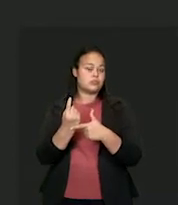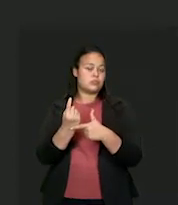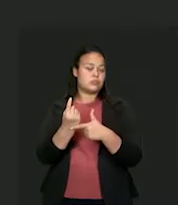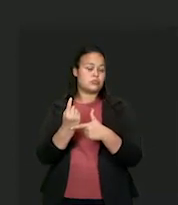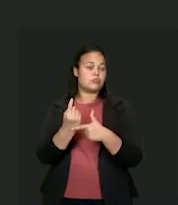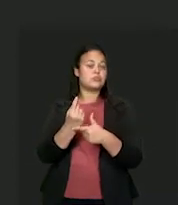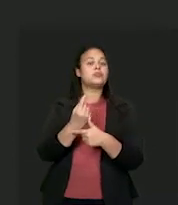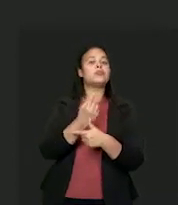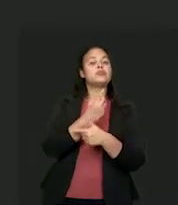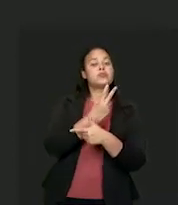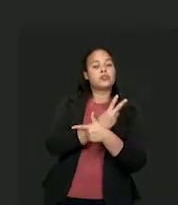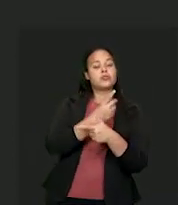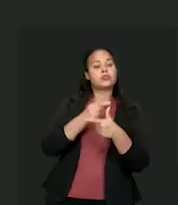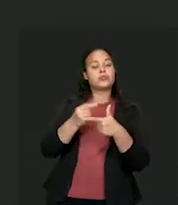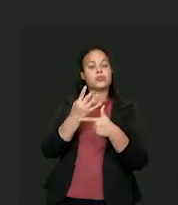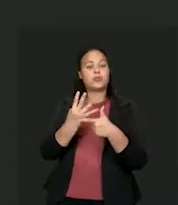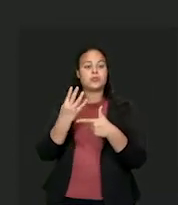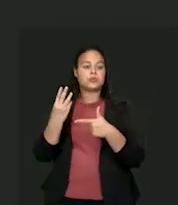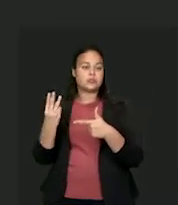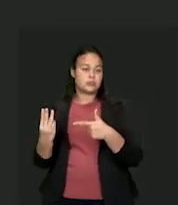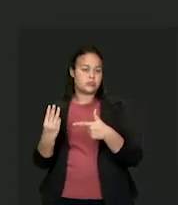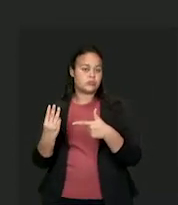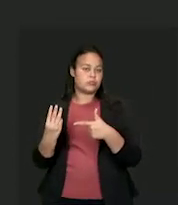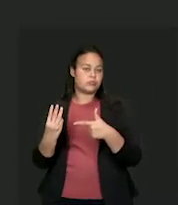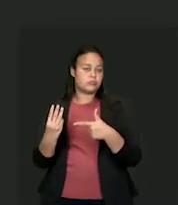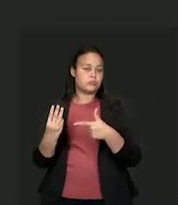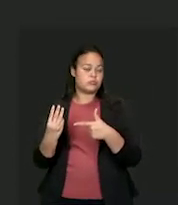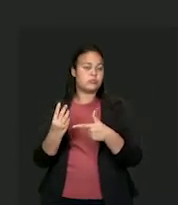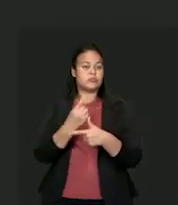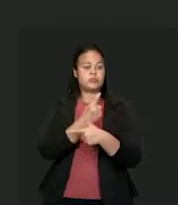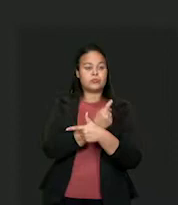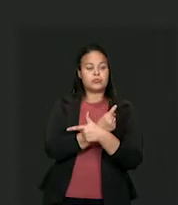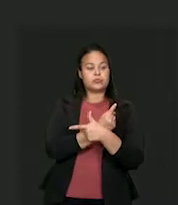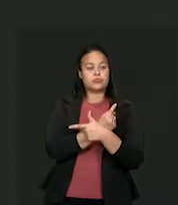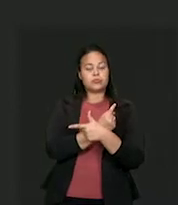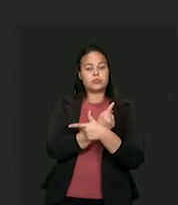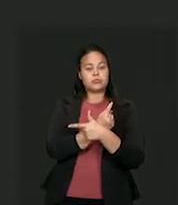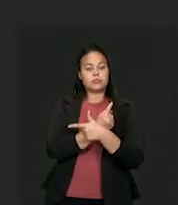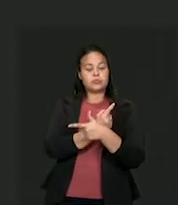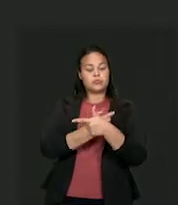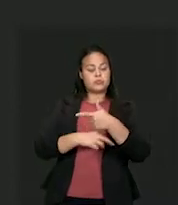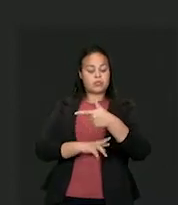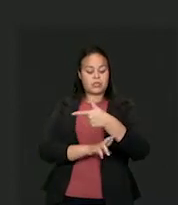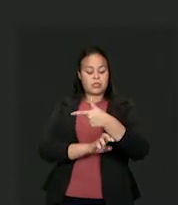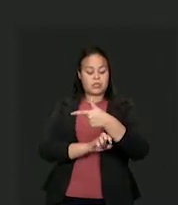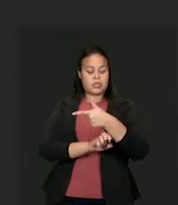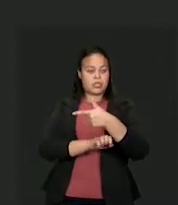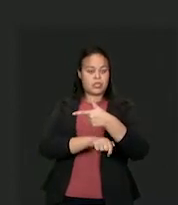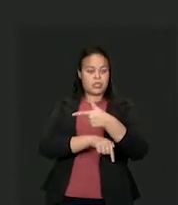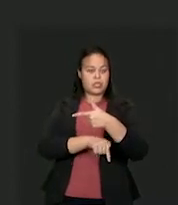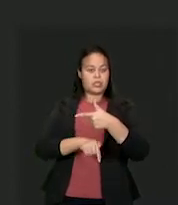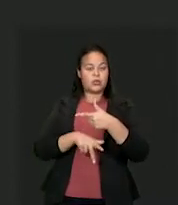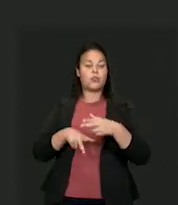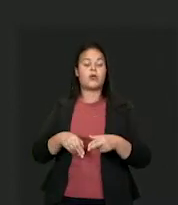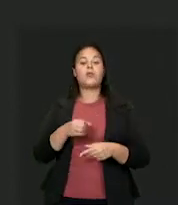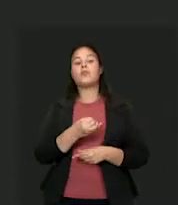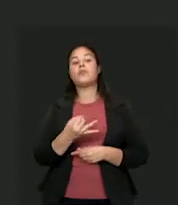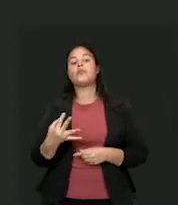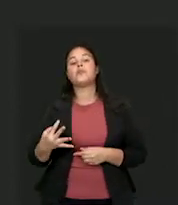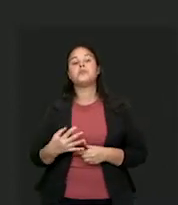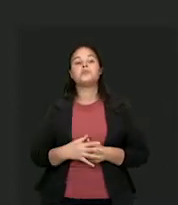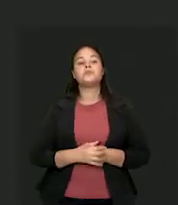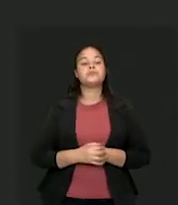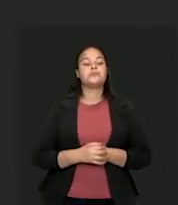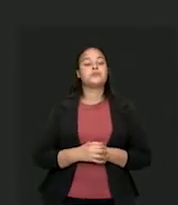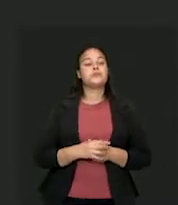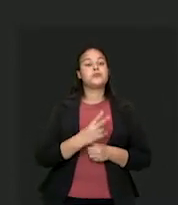por 4, 3 vezes 1, 3. 1 sobre REC vai ser igual a